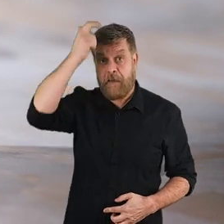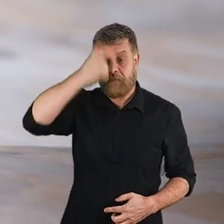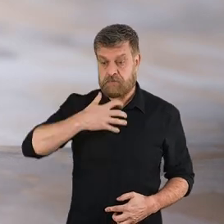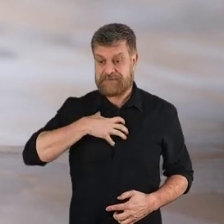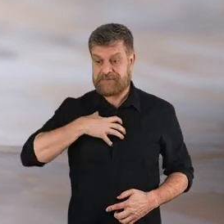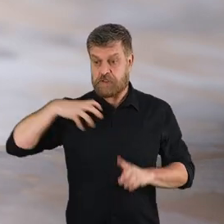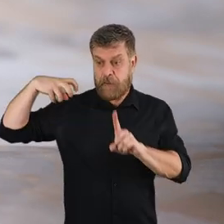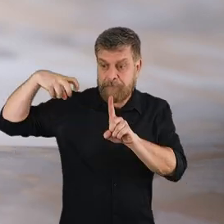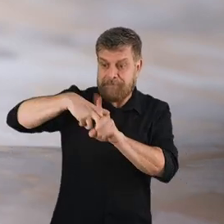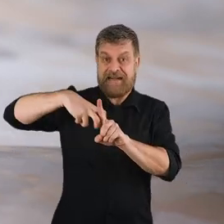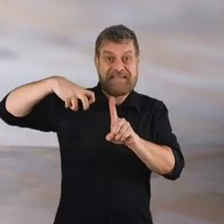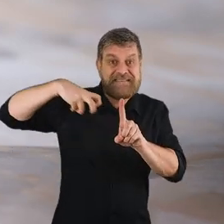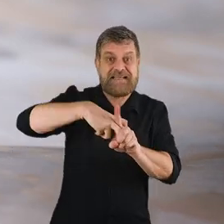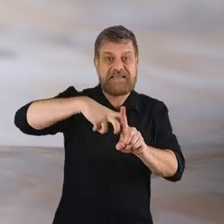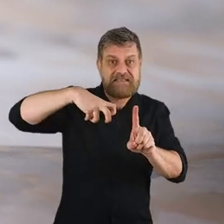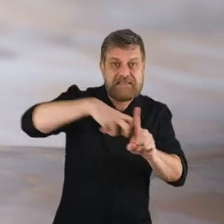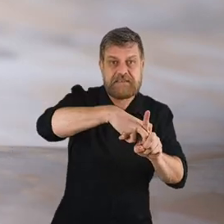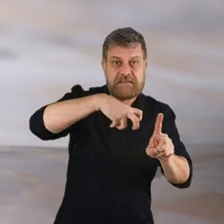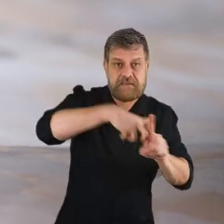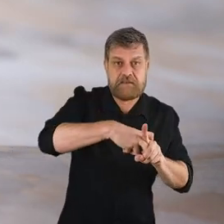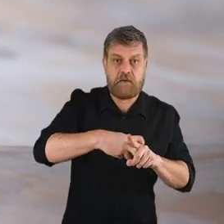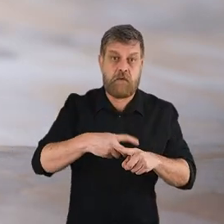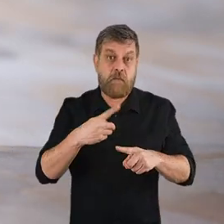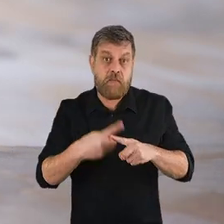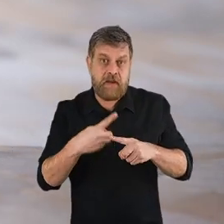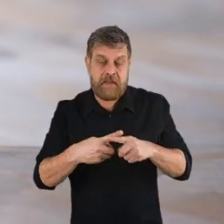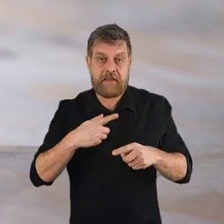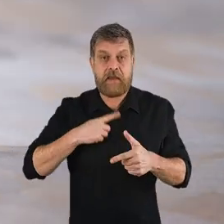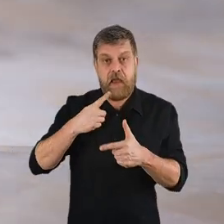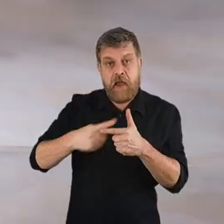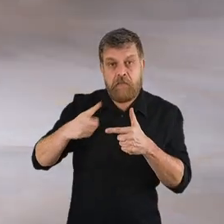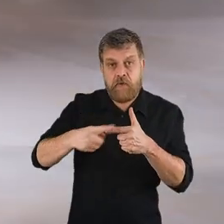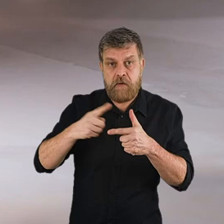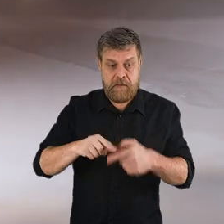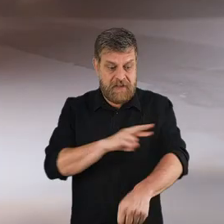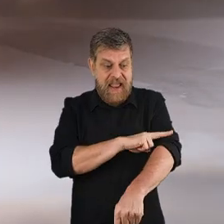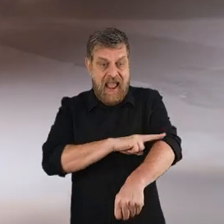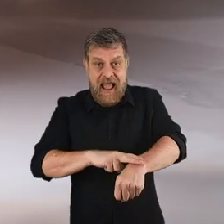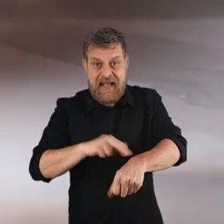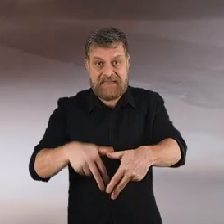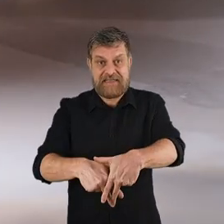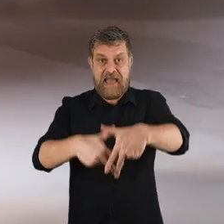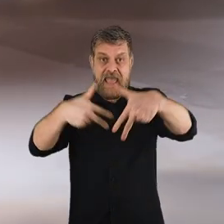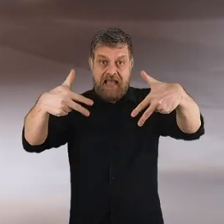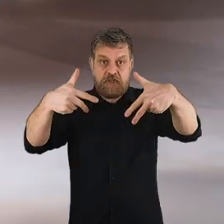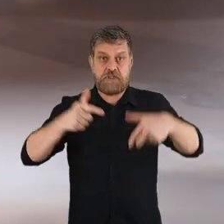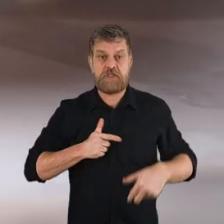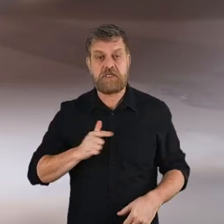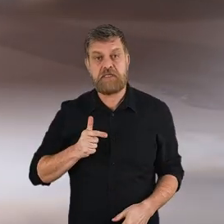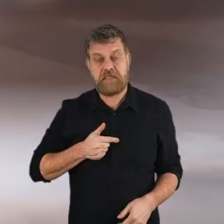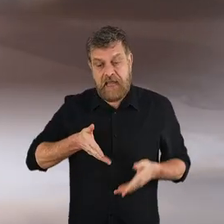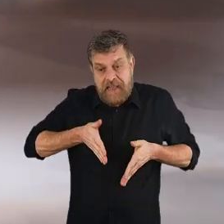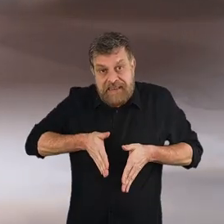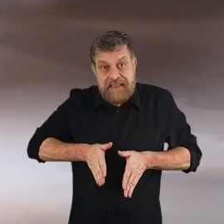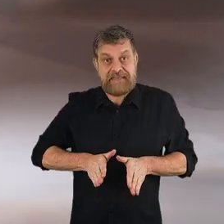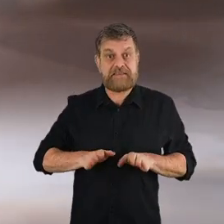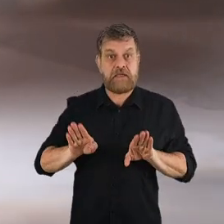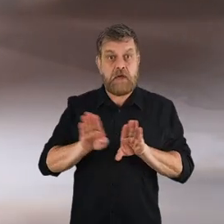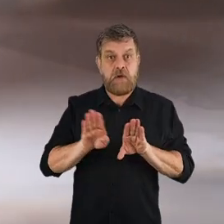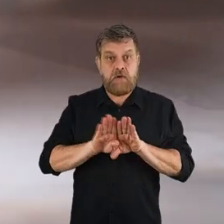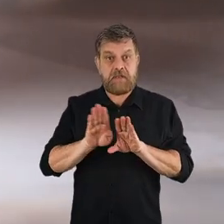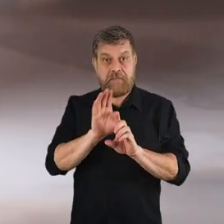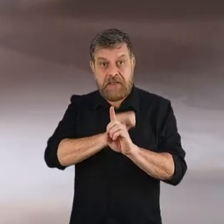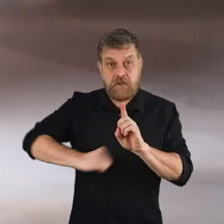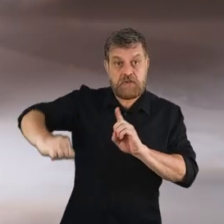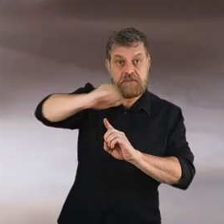perseguição efetiva, por motivo de raça, etnia, nacionalidade, opinião política, origem social, ou,